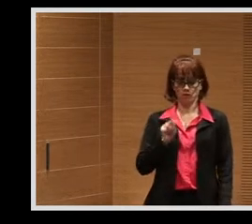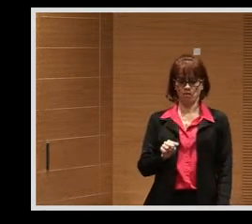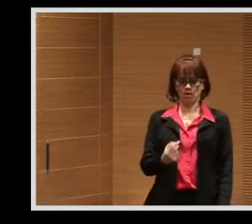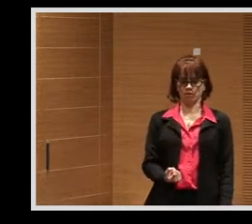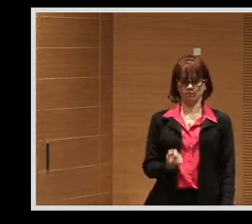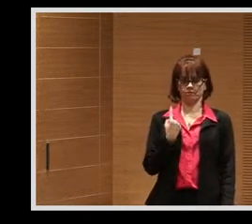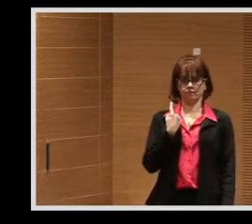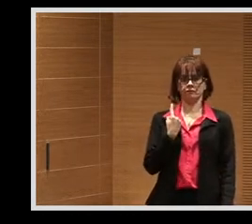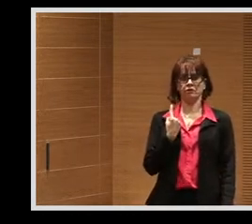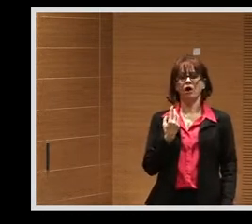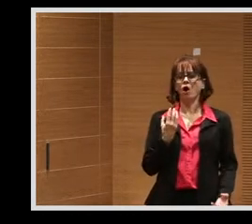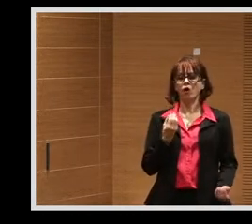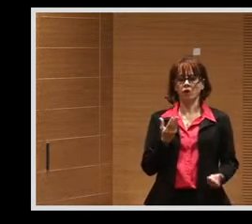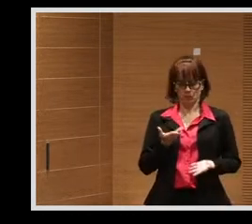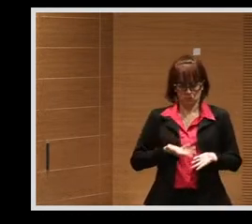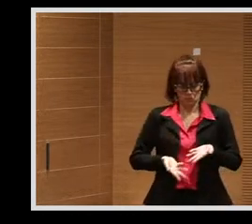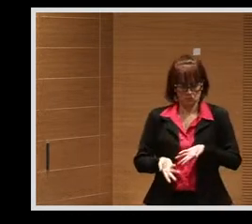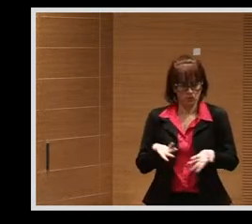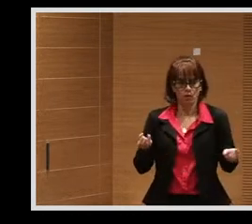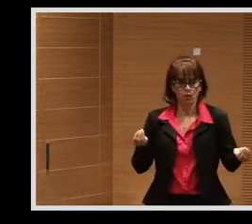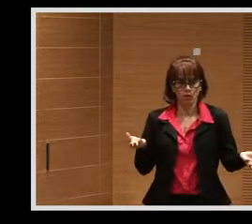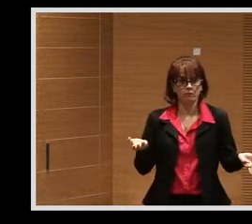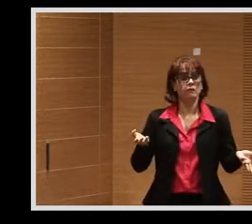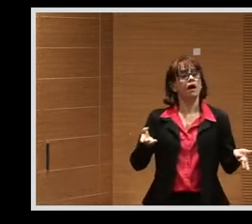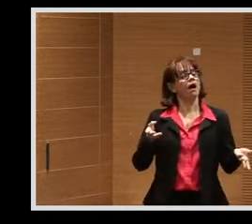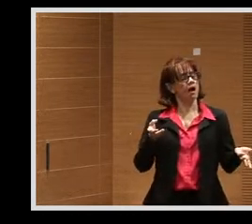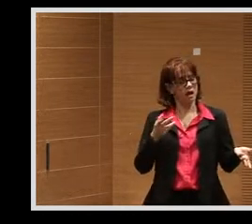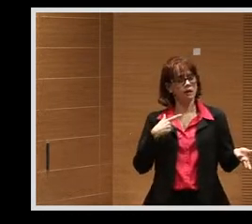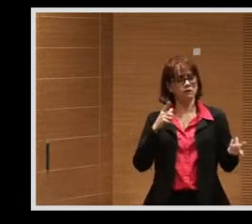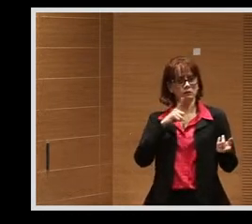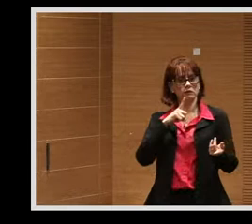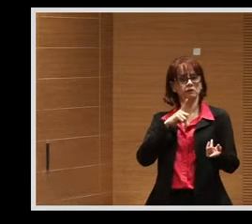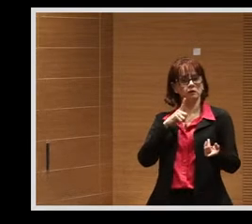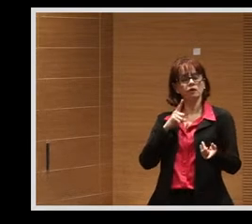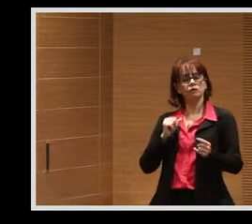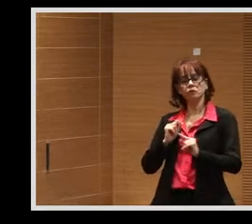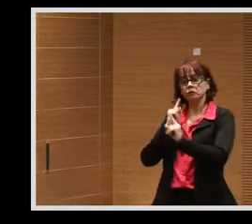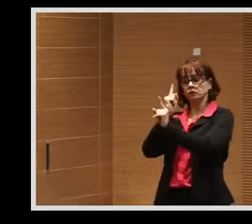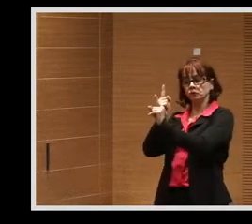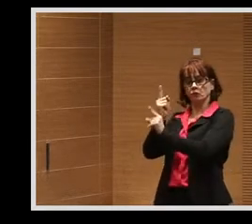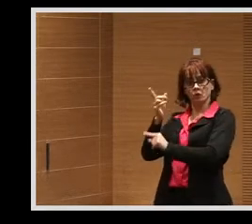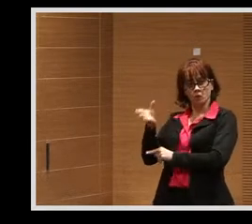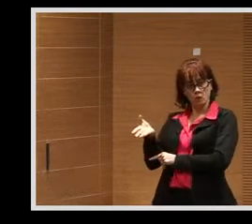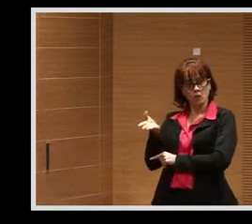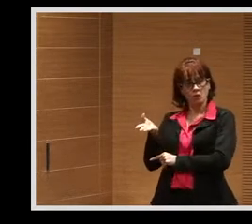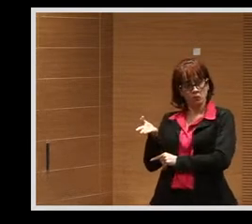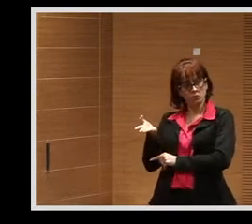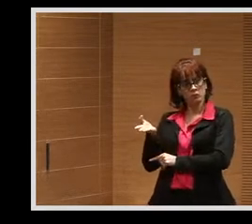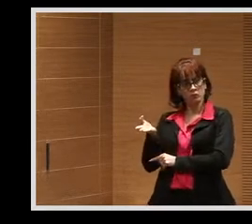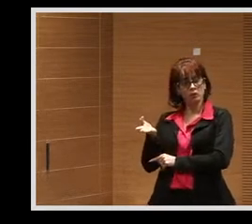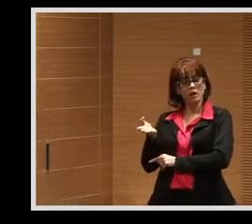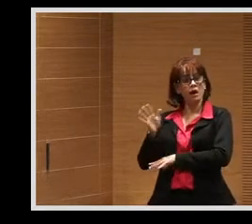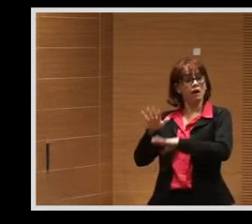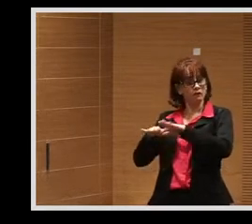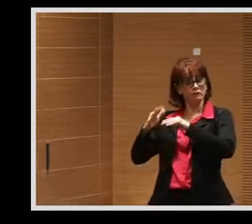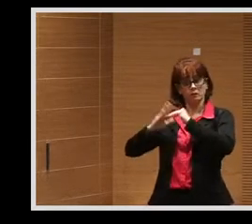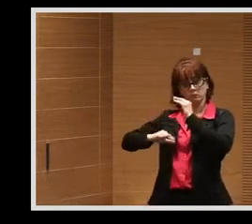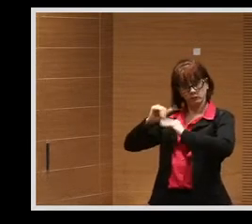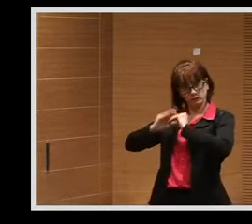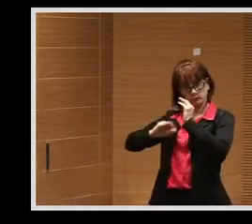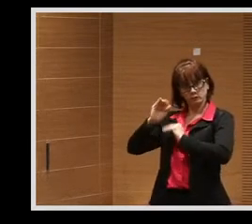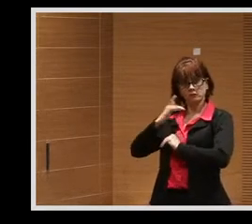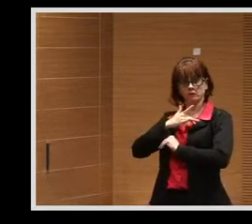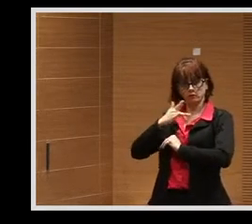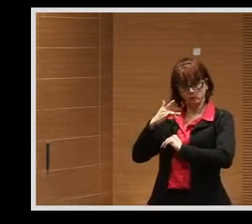gente lida com essa estranheza? Né? E aqui a gente recorre diante desse encontro e, às vezes, é ao profissional da saúde que a